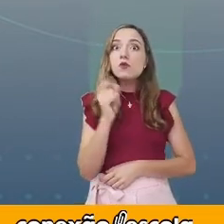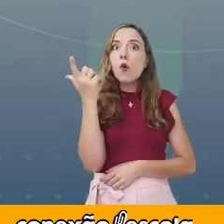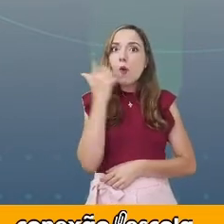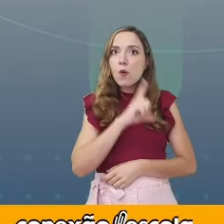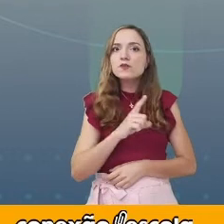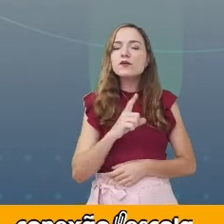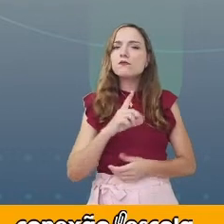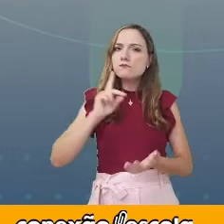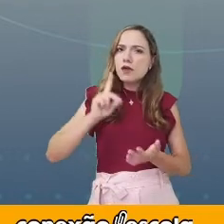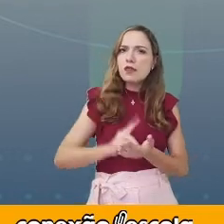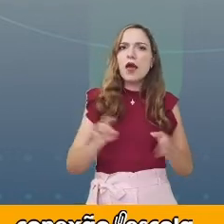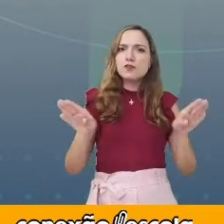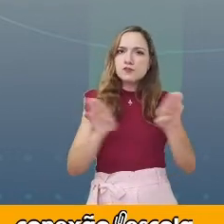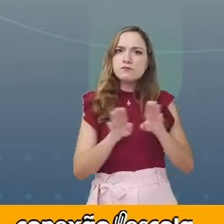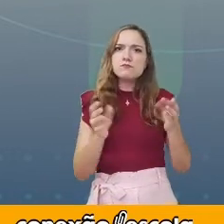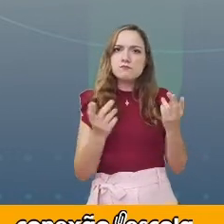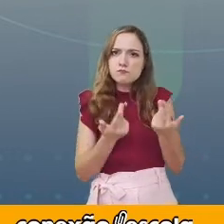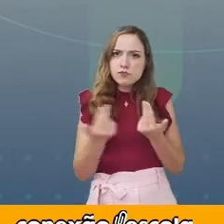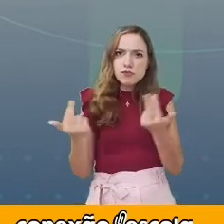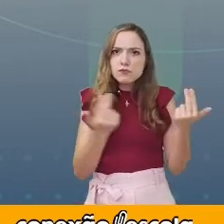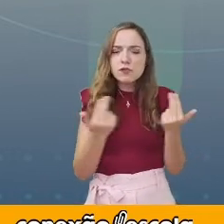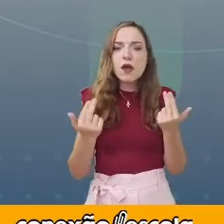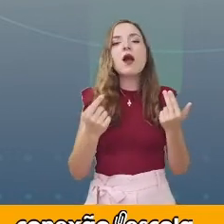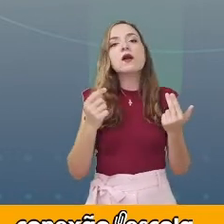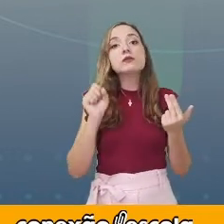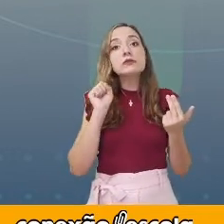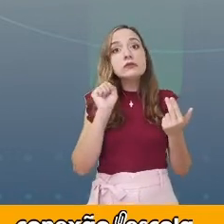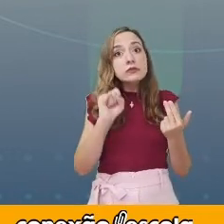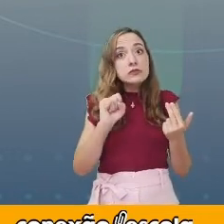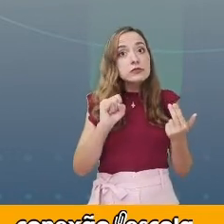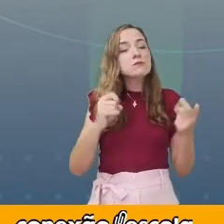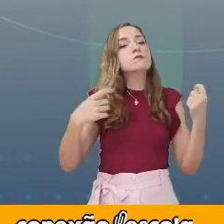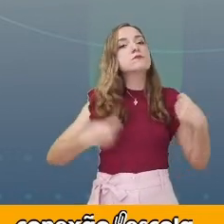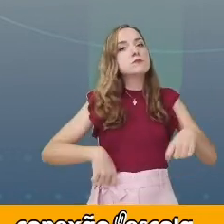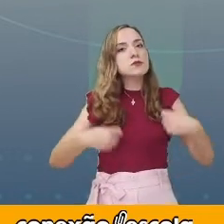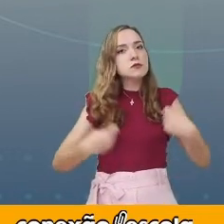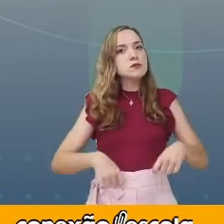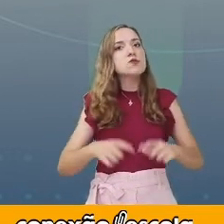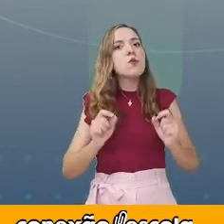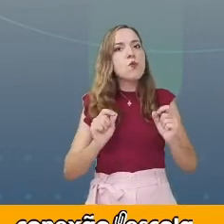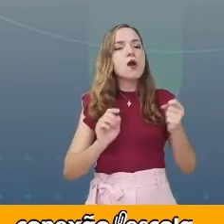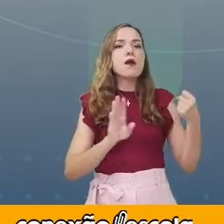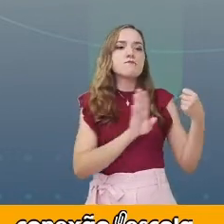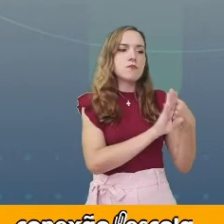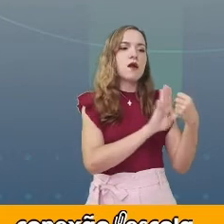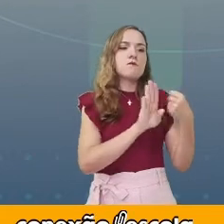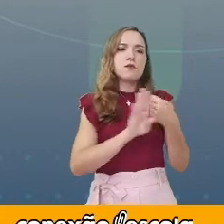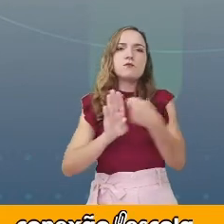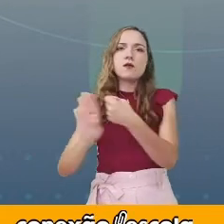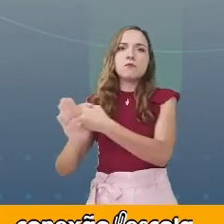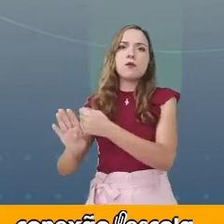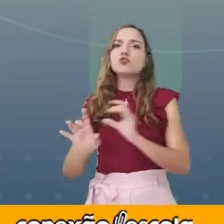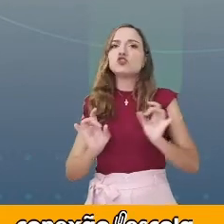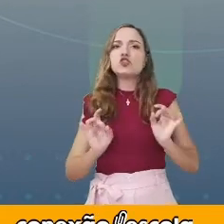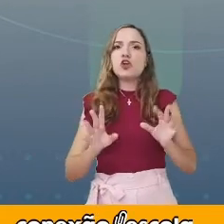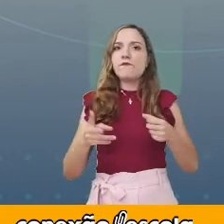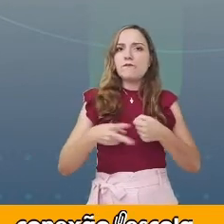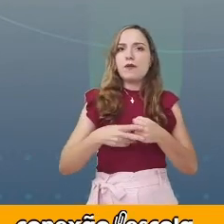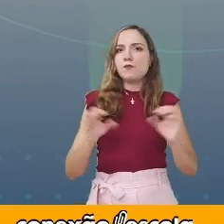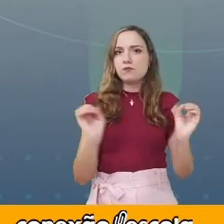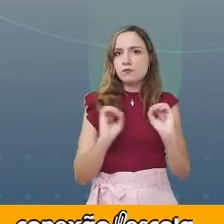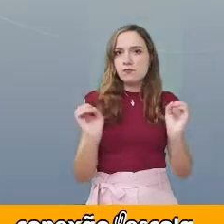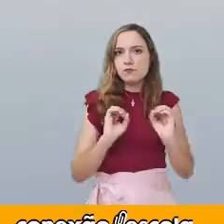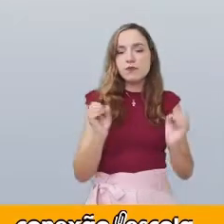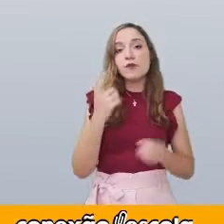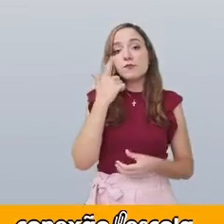nesse sentido, seguindo a ordem dos paralelos, se não tivesse o verbo visitar. Veja aí como